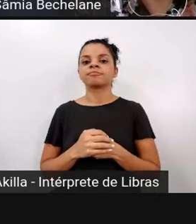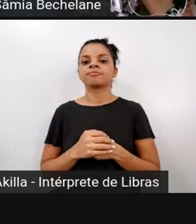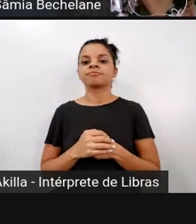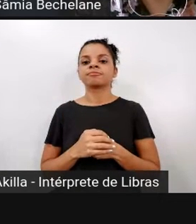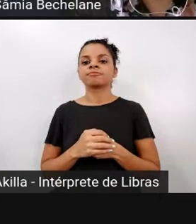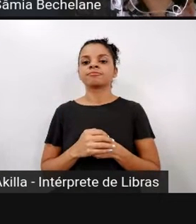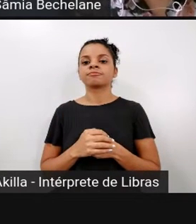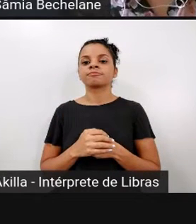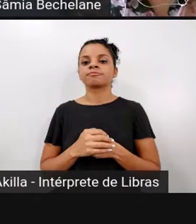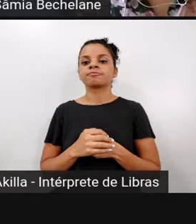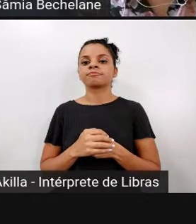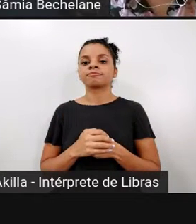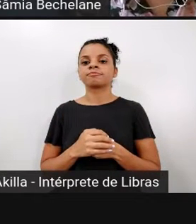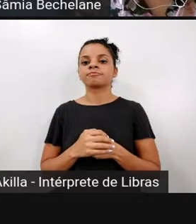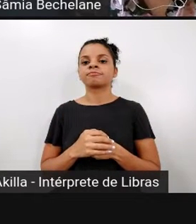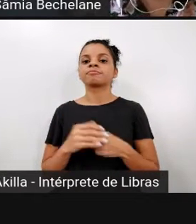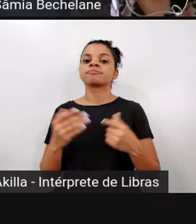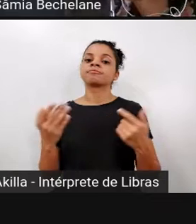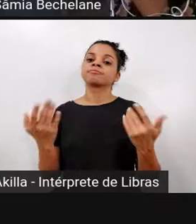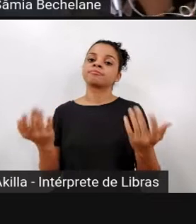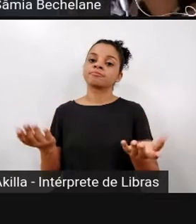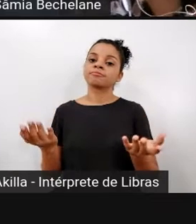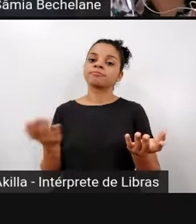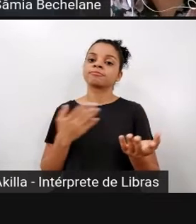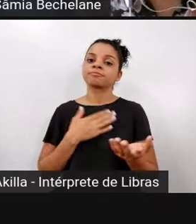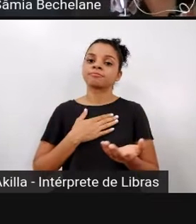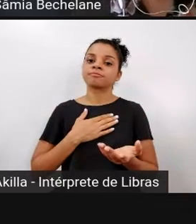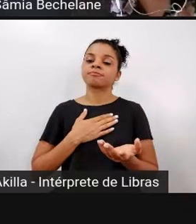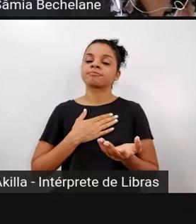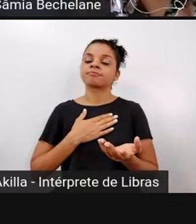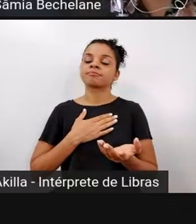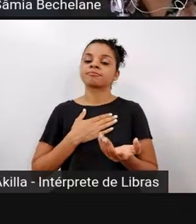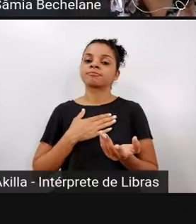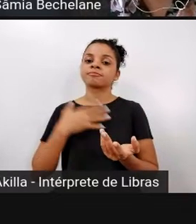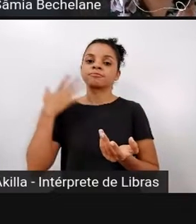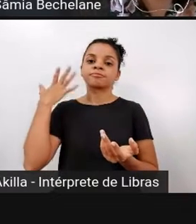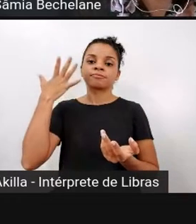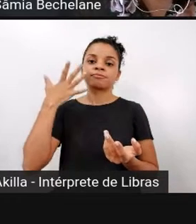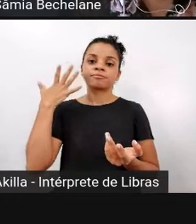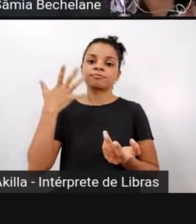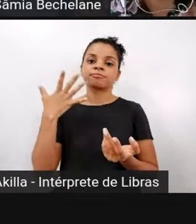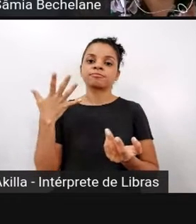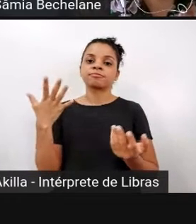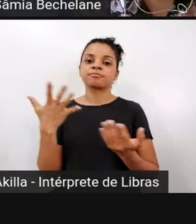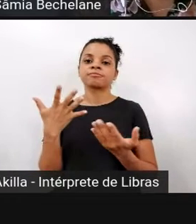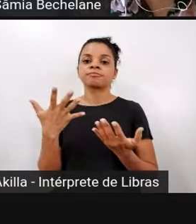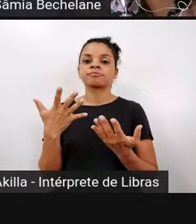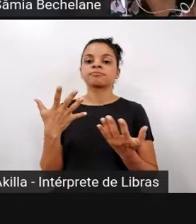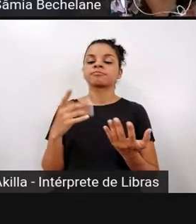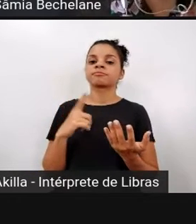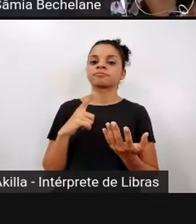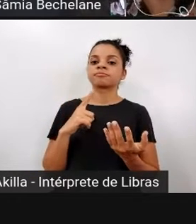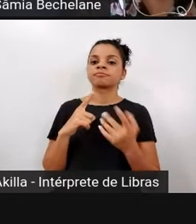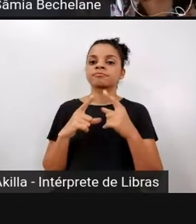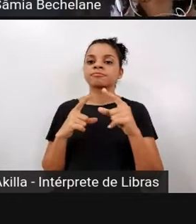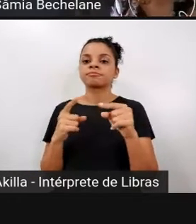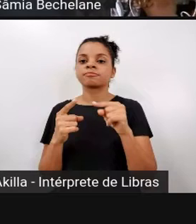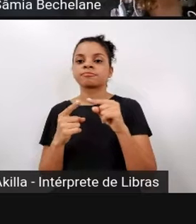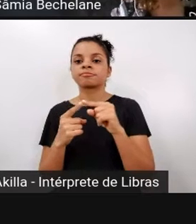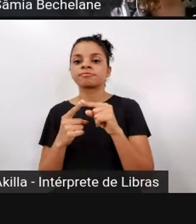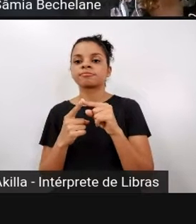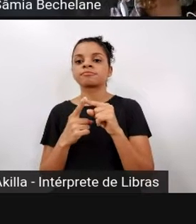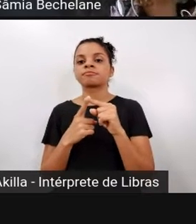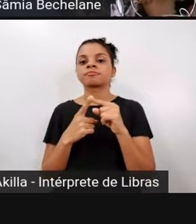Eu vou falar um pouquinho sobre o objetivo da pesquisa, sobre o objetivo geral,